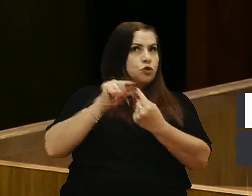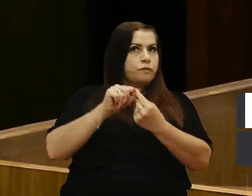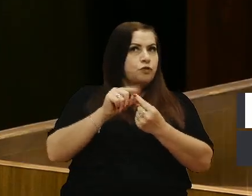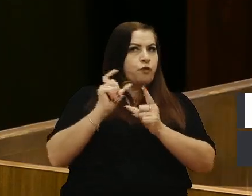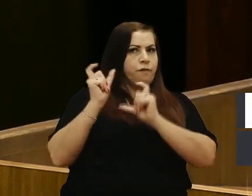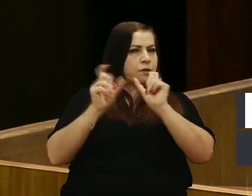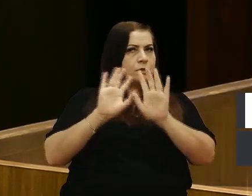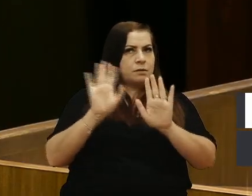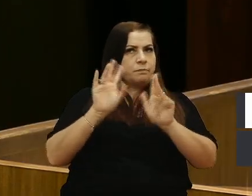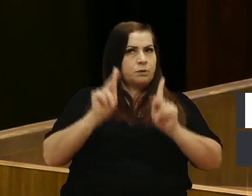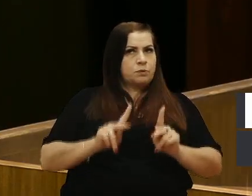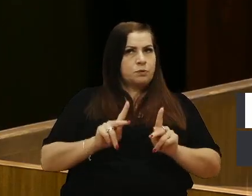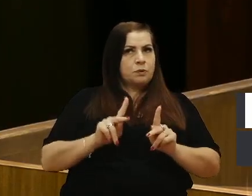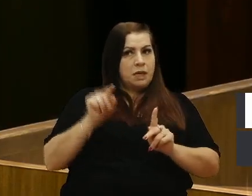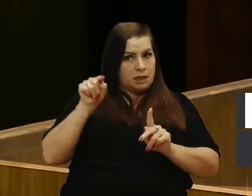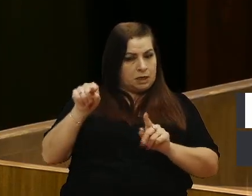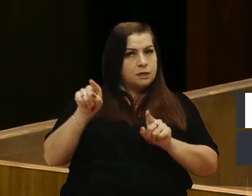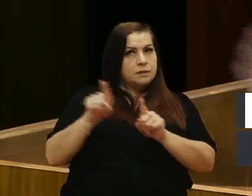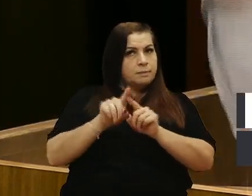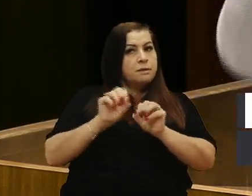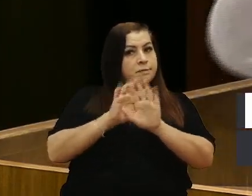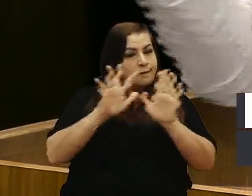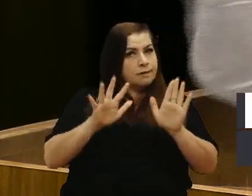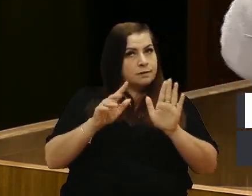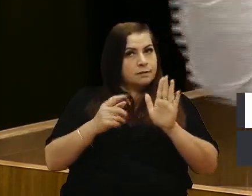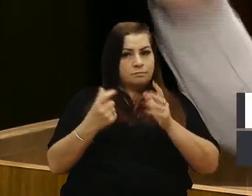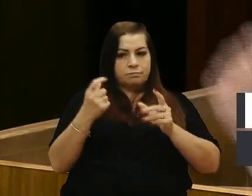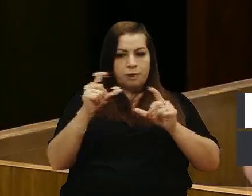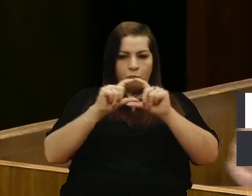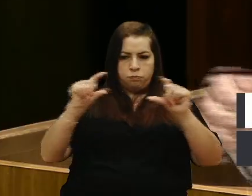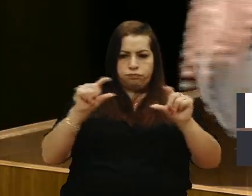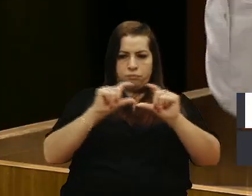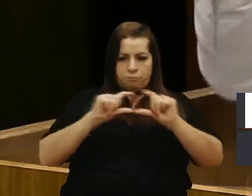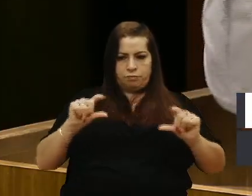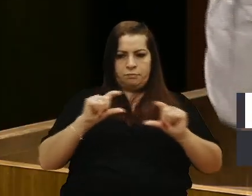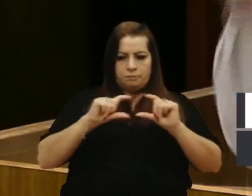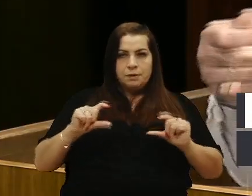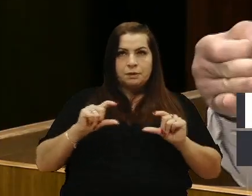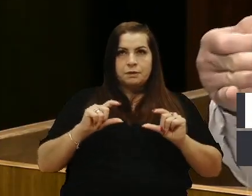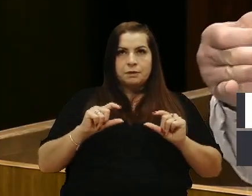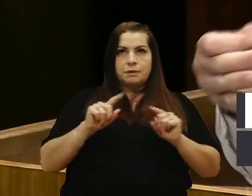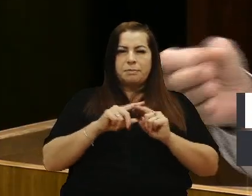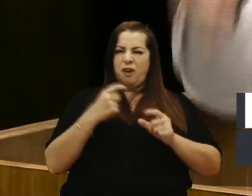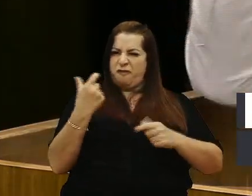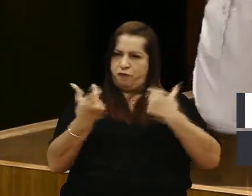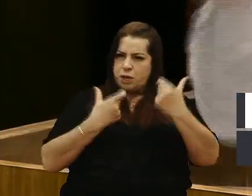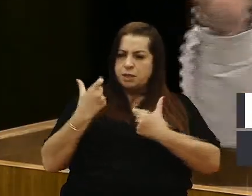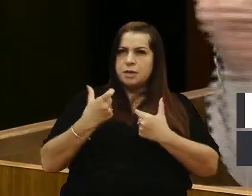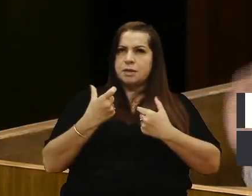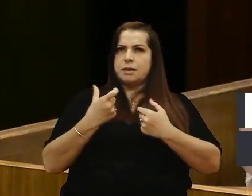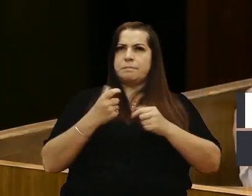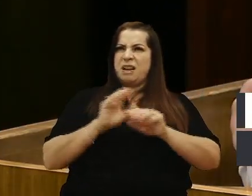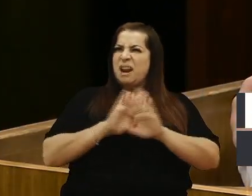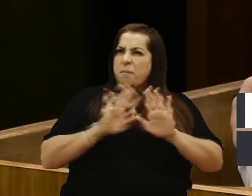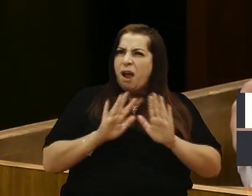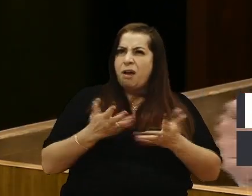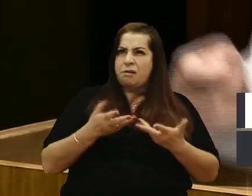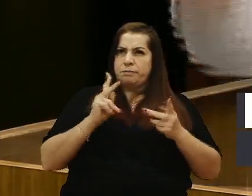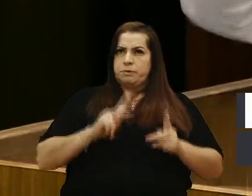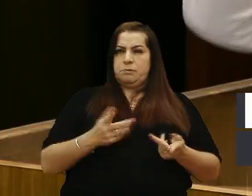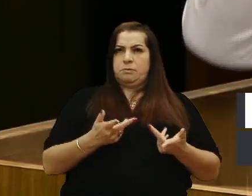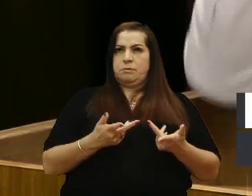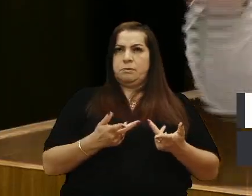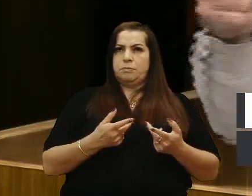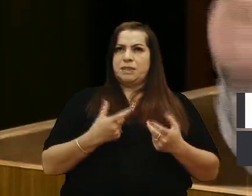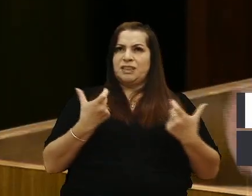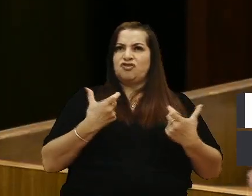ninguém. Agora, esse está bem esclarecido ali o que eles escrevem e o que eles falam. É para ofender, é para acabar, é para